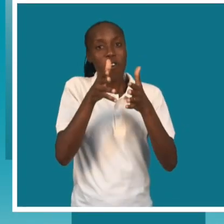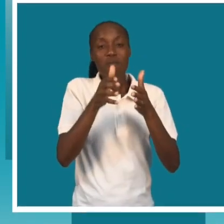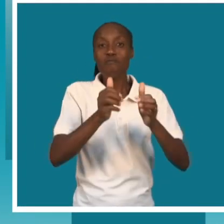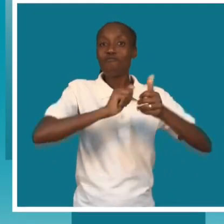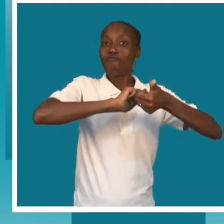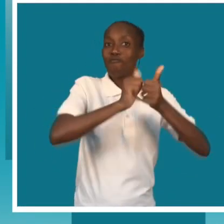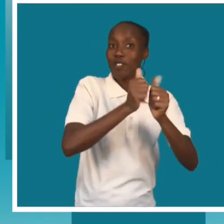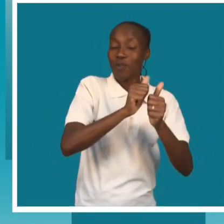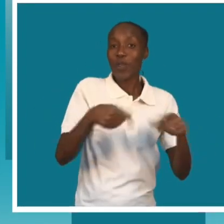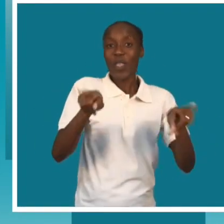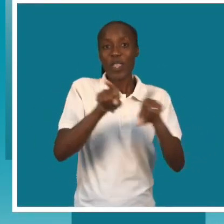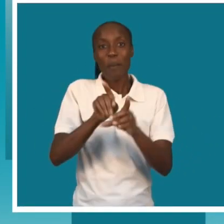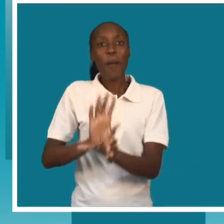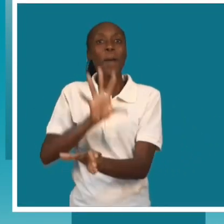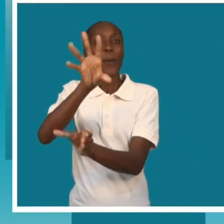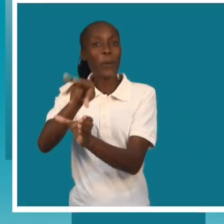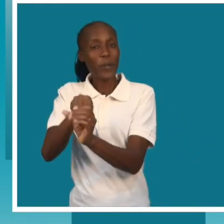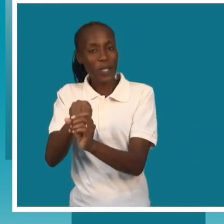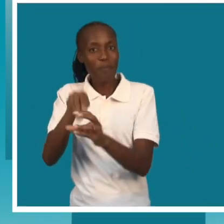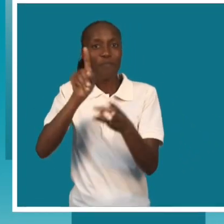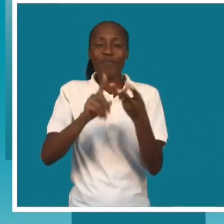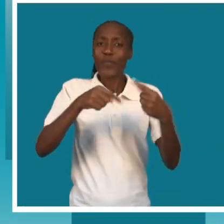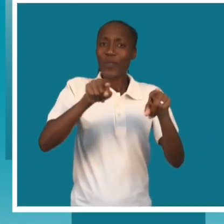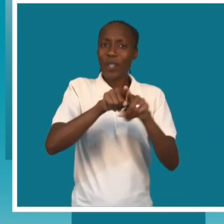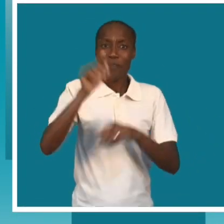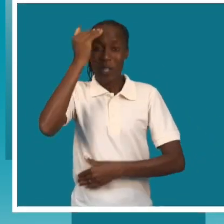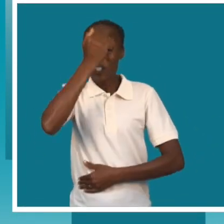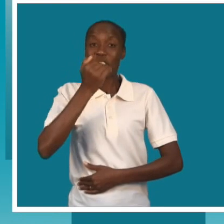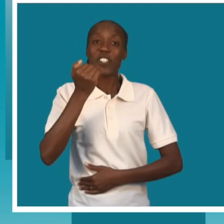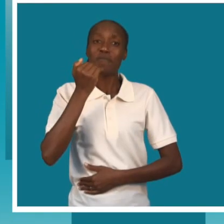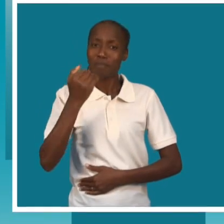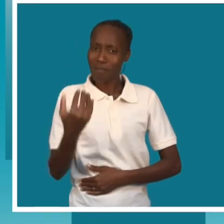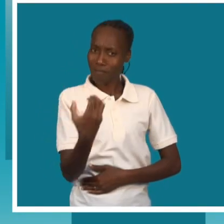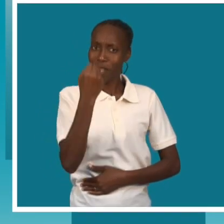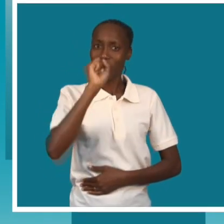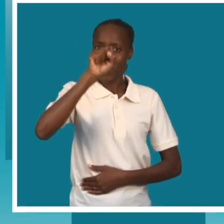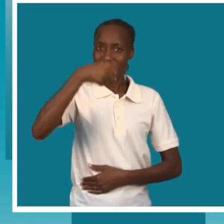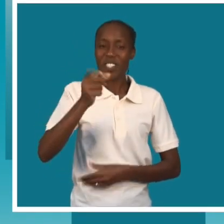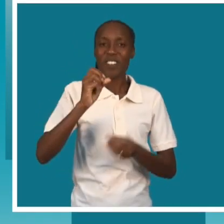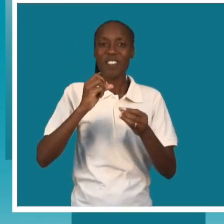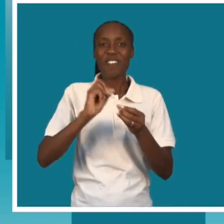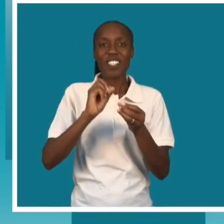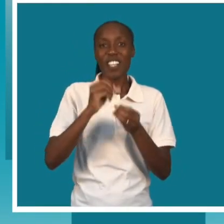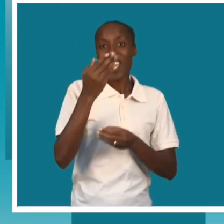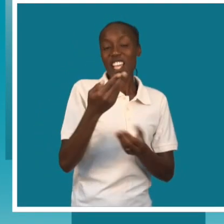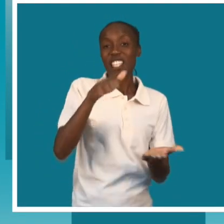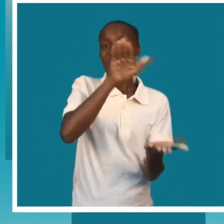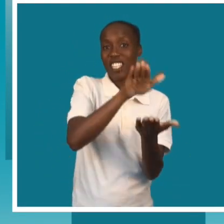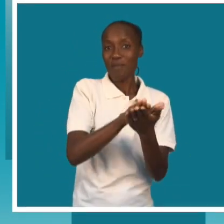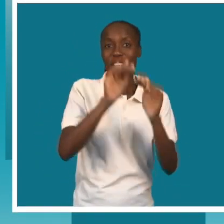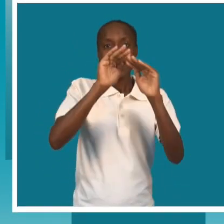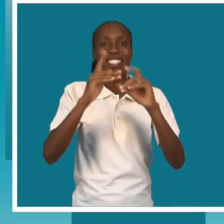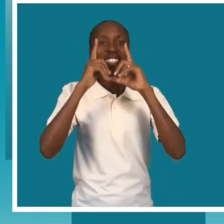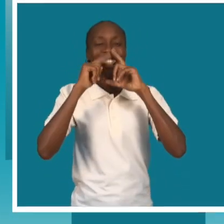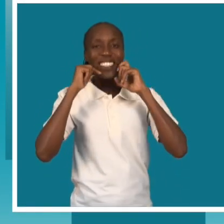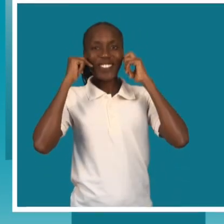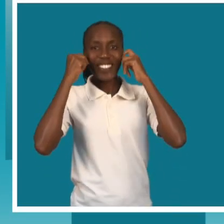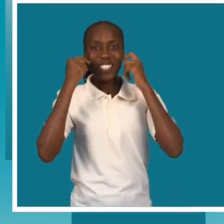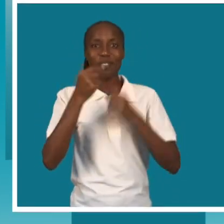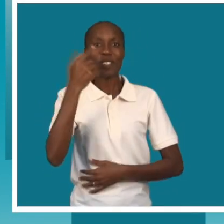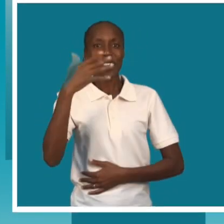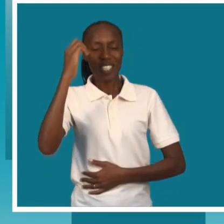inclusão. E será a nossa exceção em Manica, porque vamos também poder ter este espaço. Estamos muito felizes e satisfeitos, porque